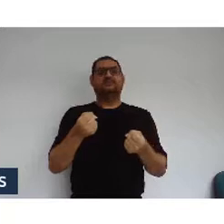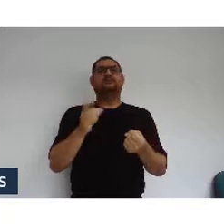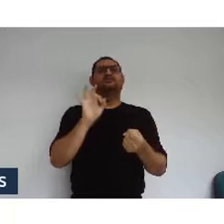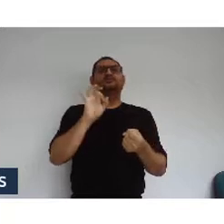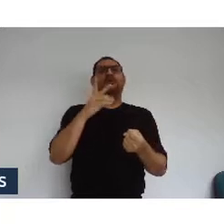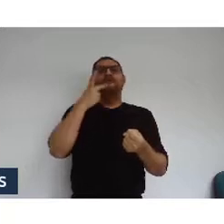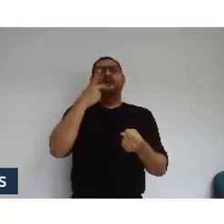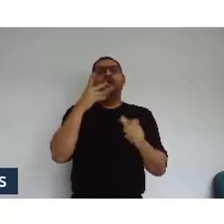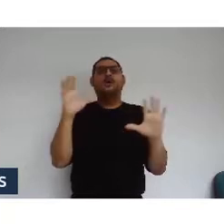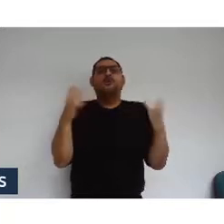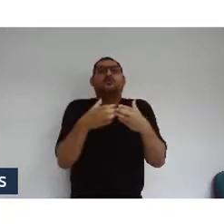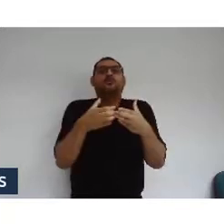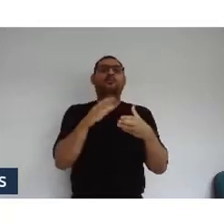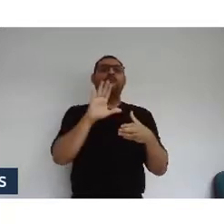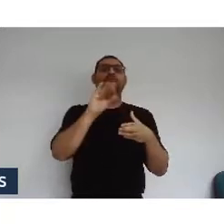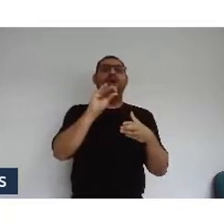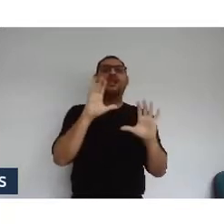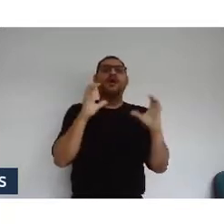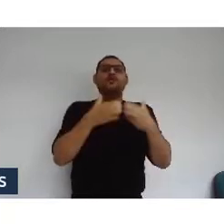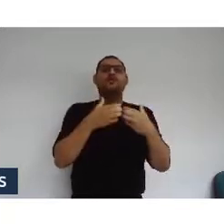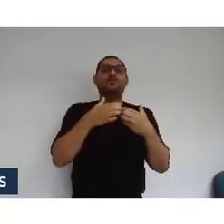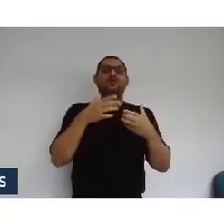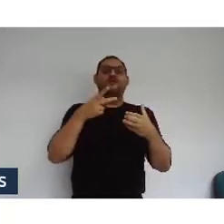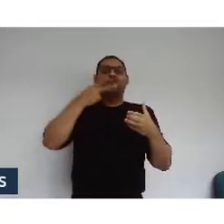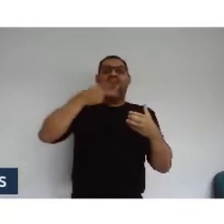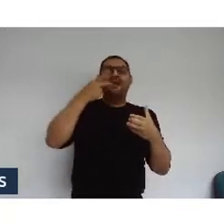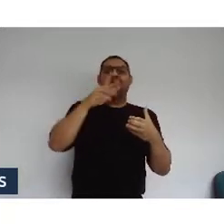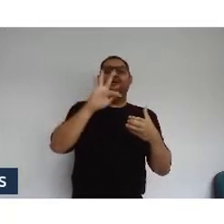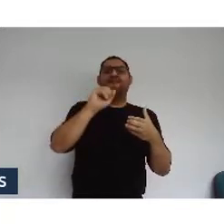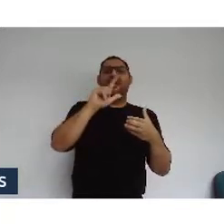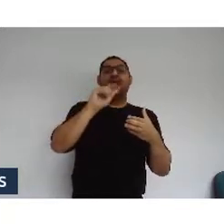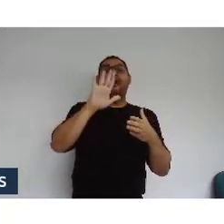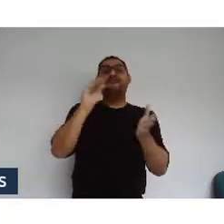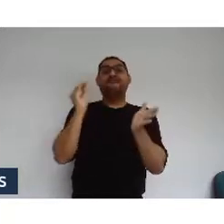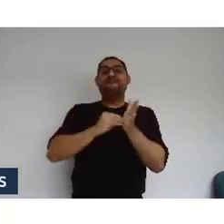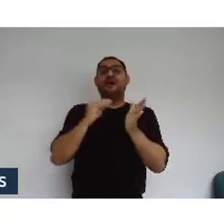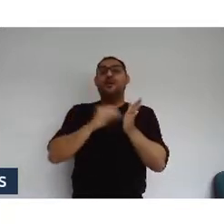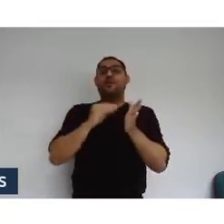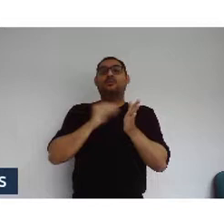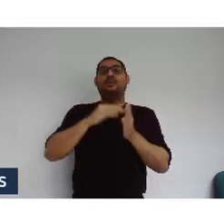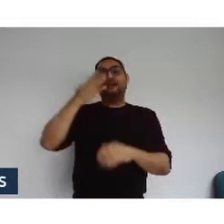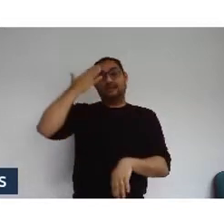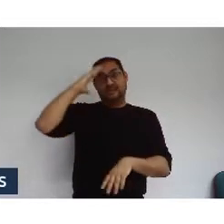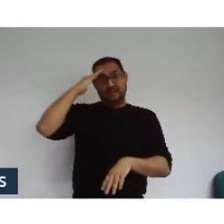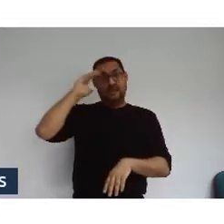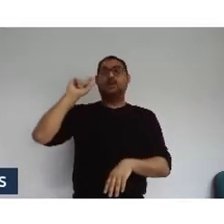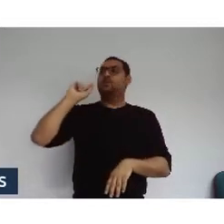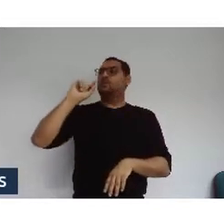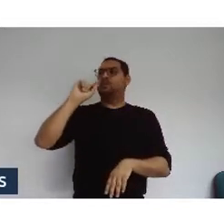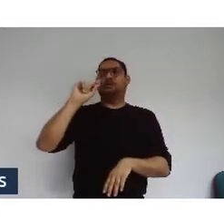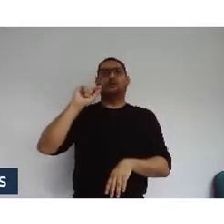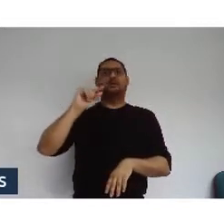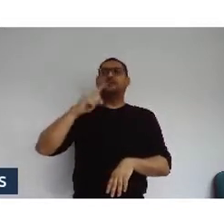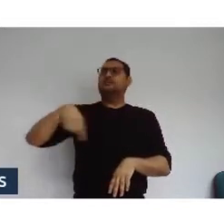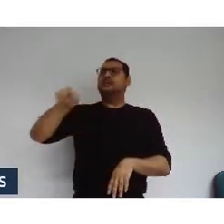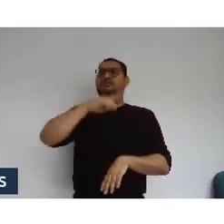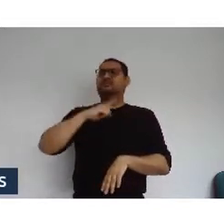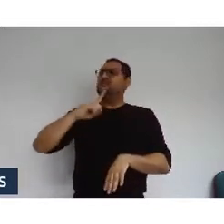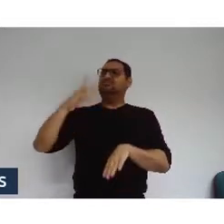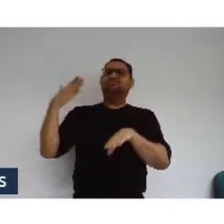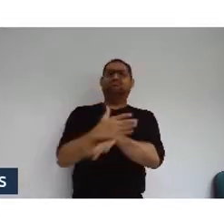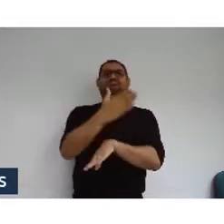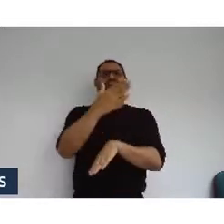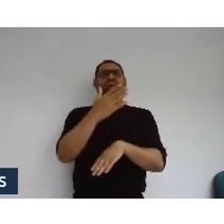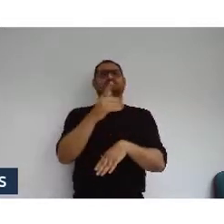em grupos de falantes e começa a pensar nos investimentos, né, que as pessoas fazem de suas